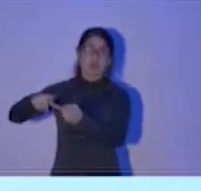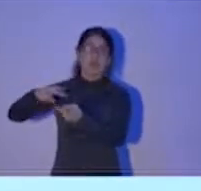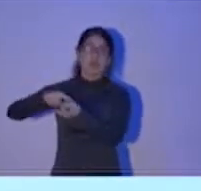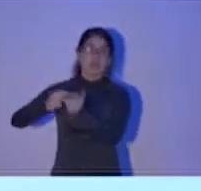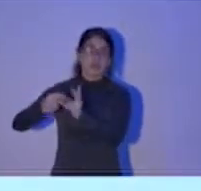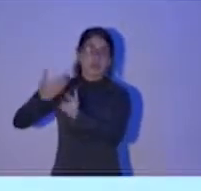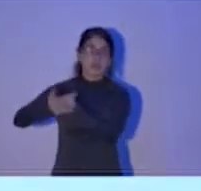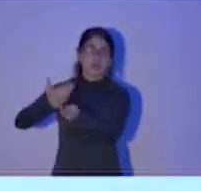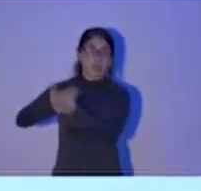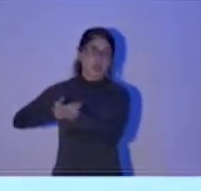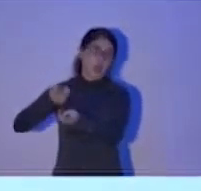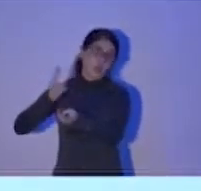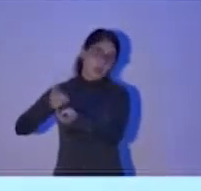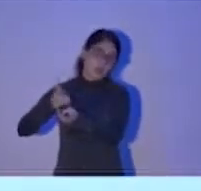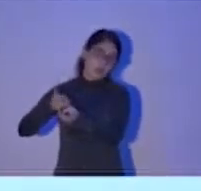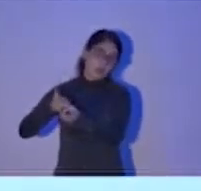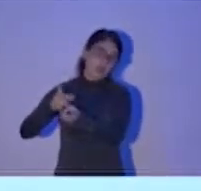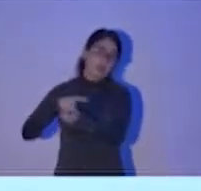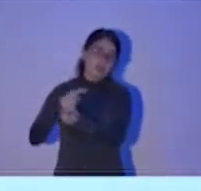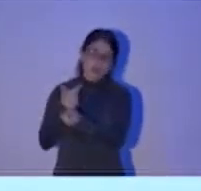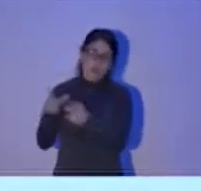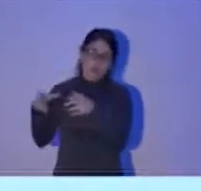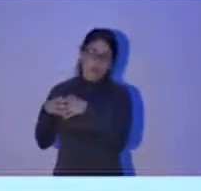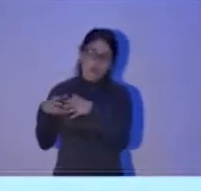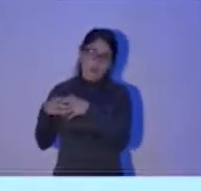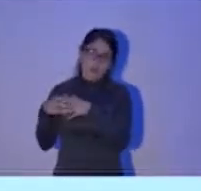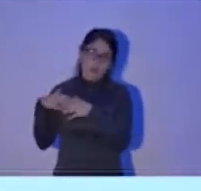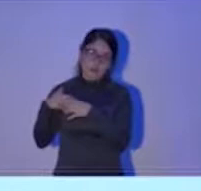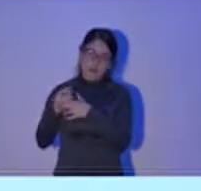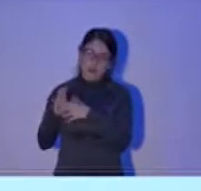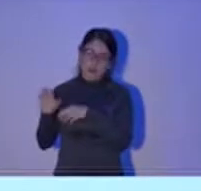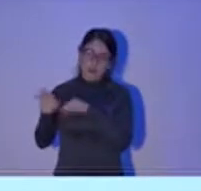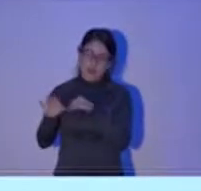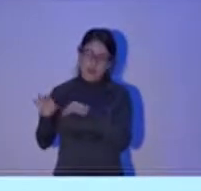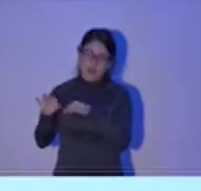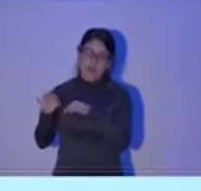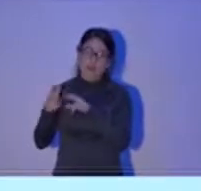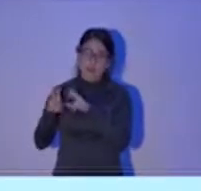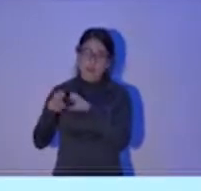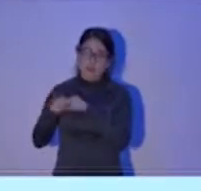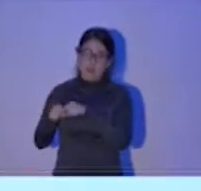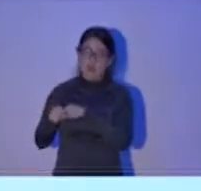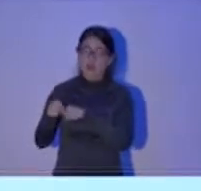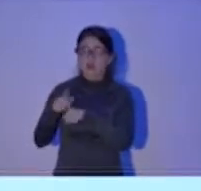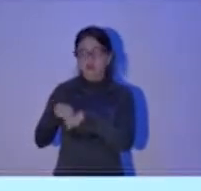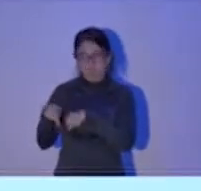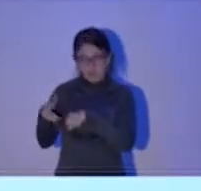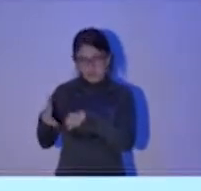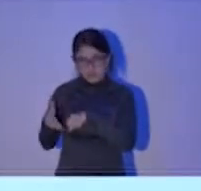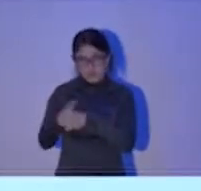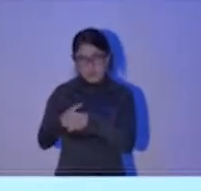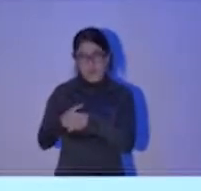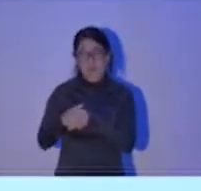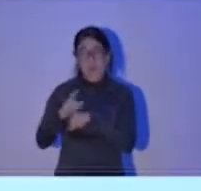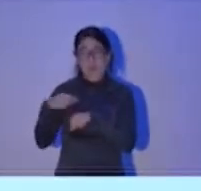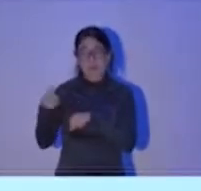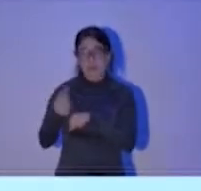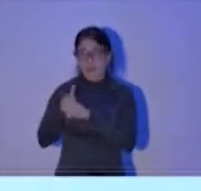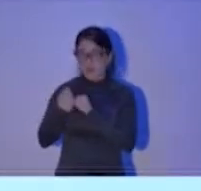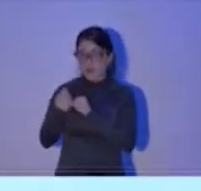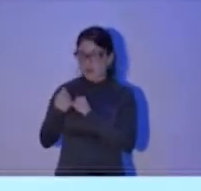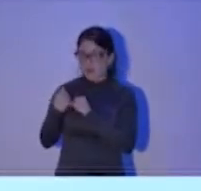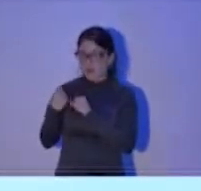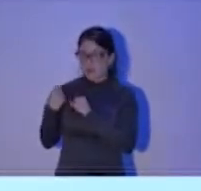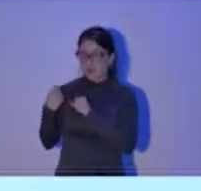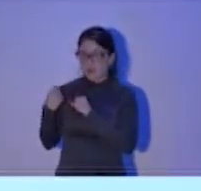que essa é a outra frente que eu estou coordenando, que é a frente da formação docente, e a gente tem como apoiador